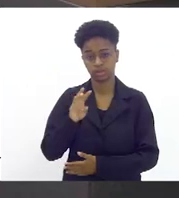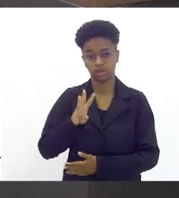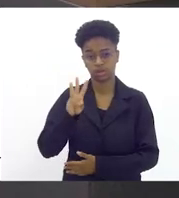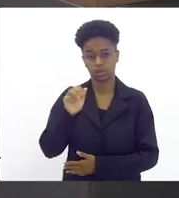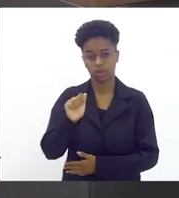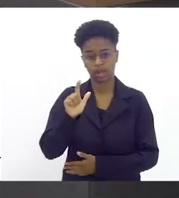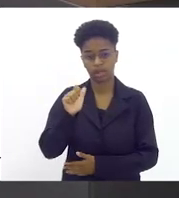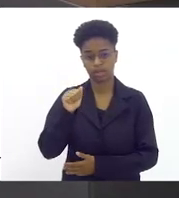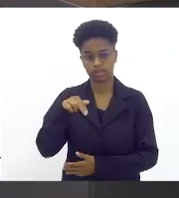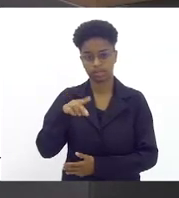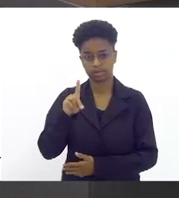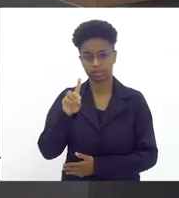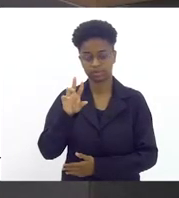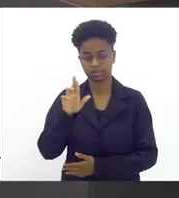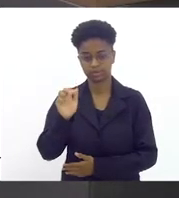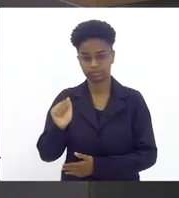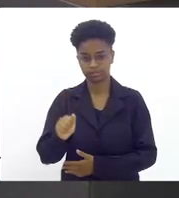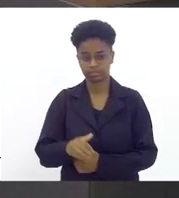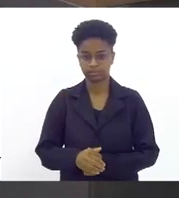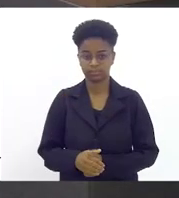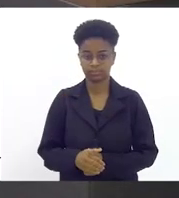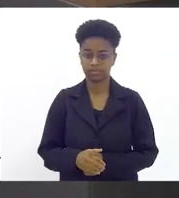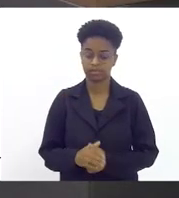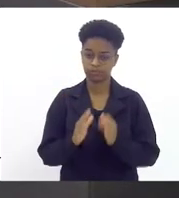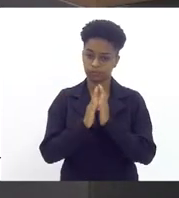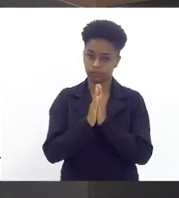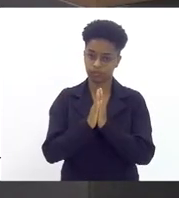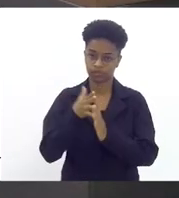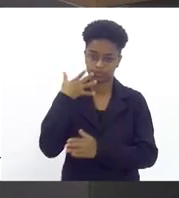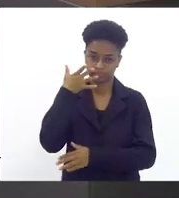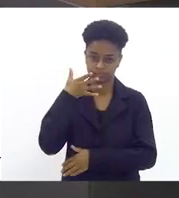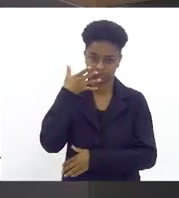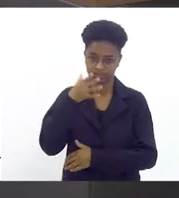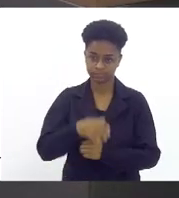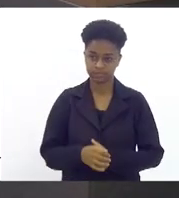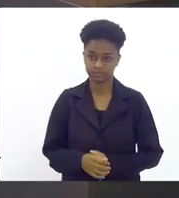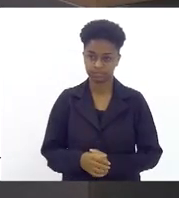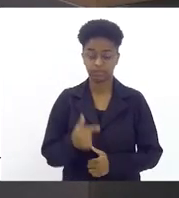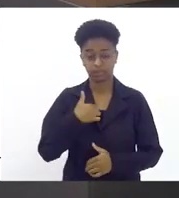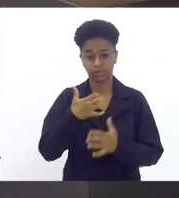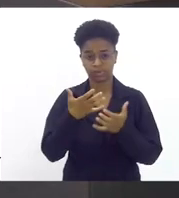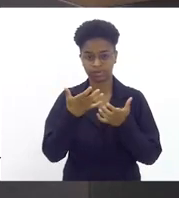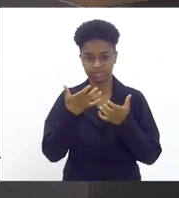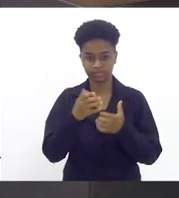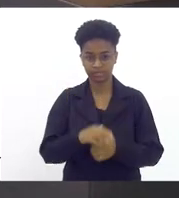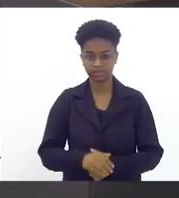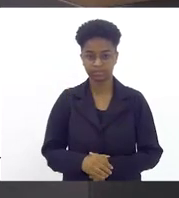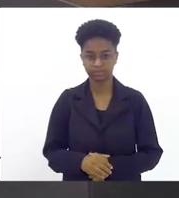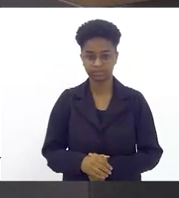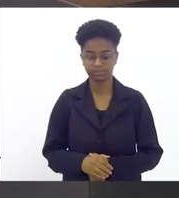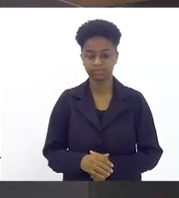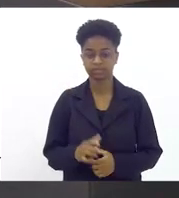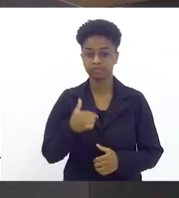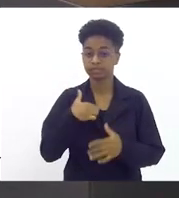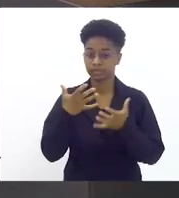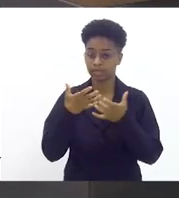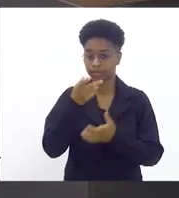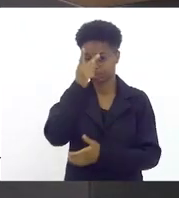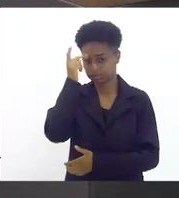Walandra, por gentileza, para fazer uso da palavra. Gostaria que alguém levasse o microfone para a Walandra.